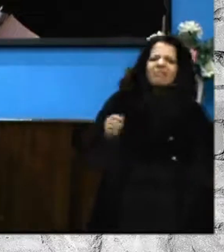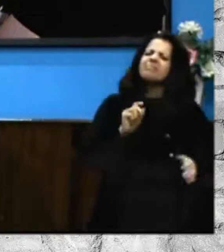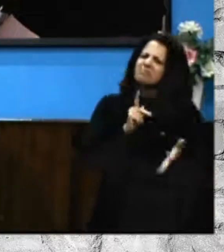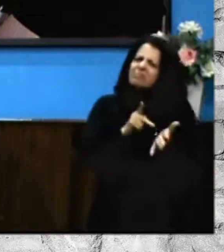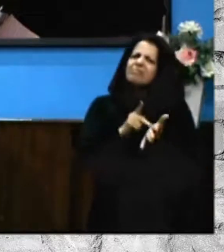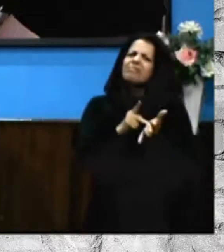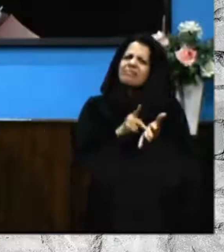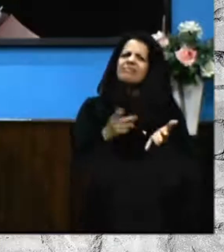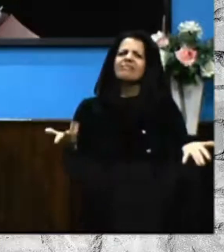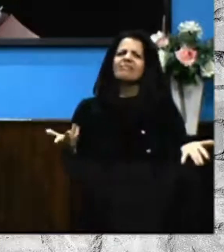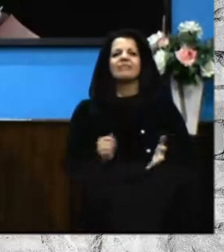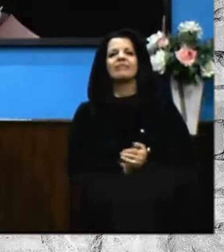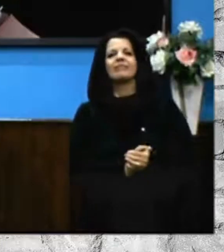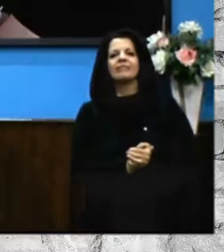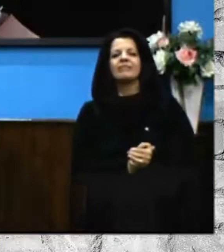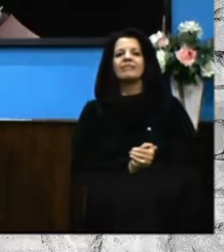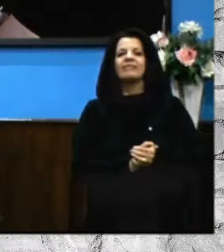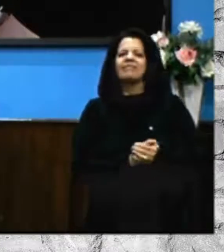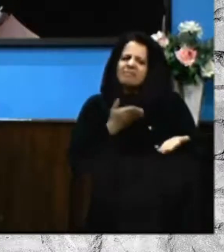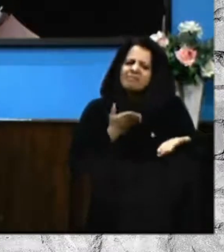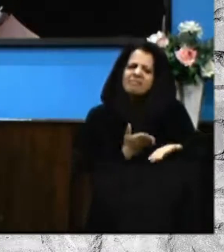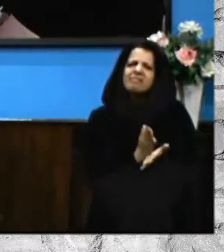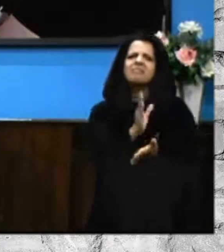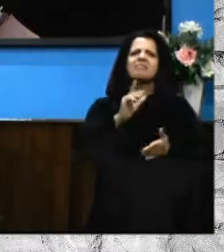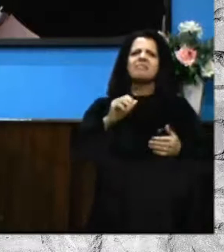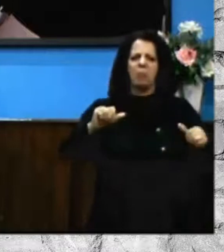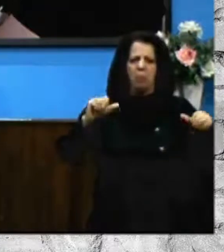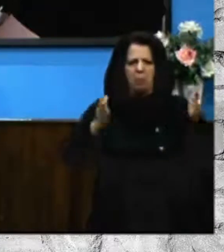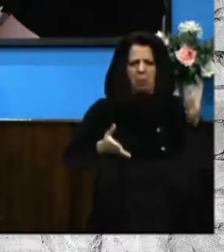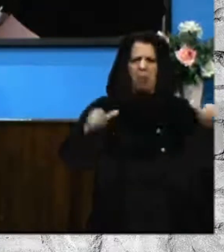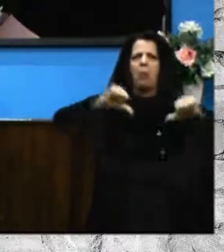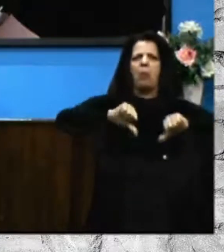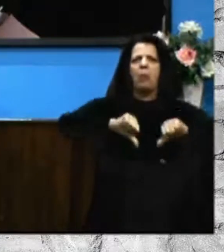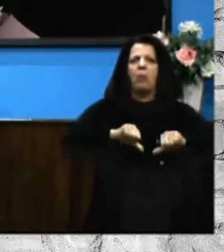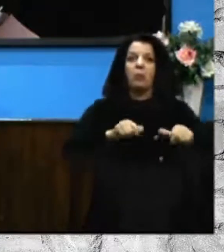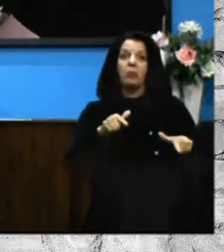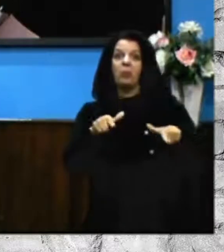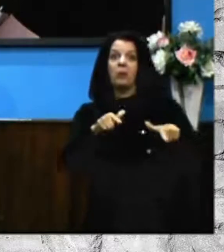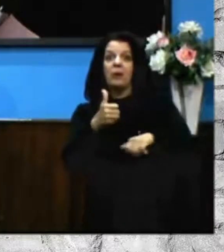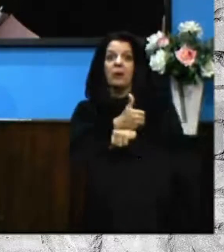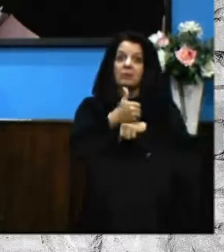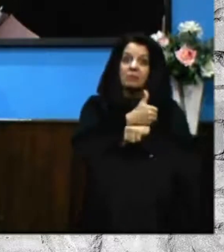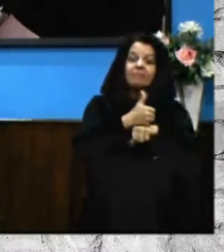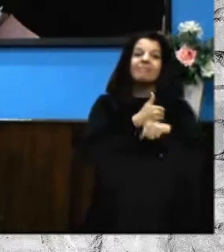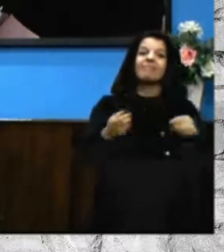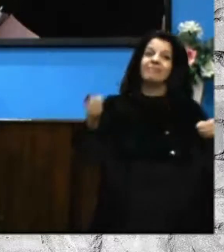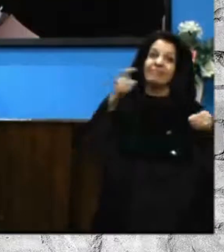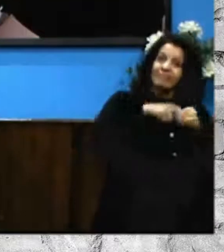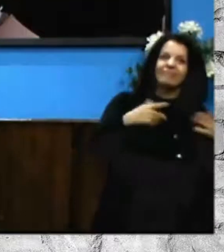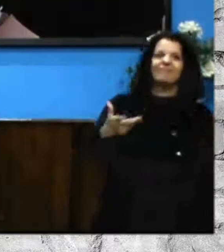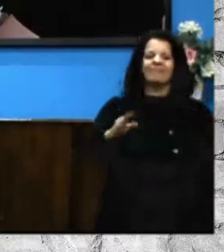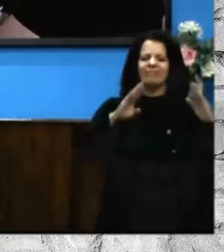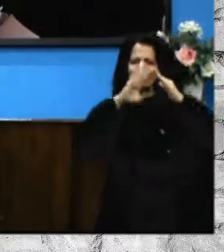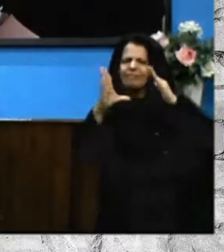mesmo. Estamos saindo da crise, empregos voltando, igrejas empolgadas